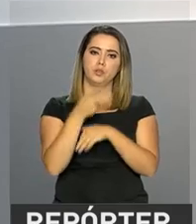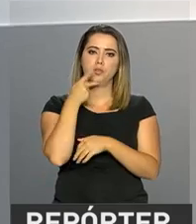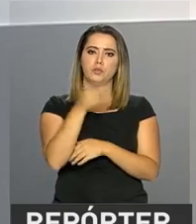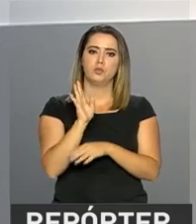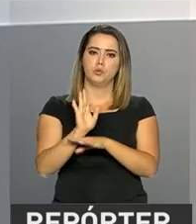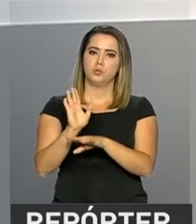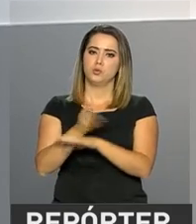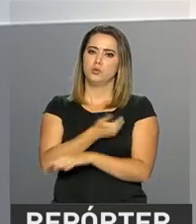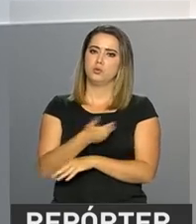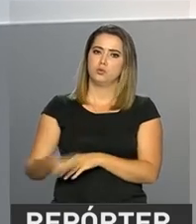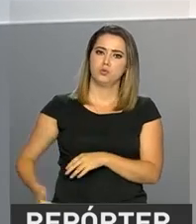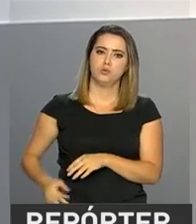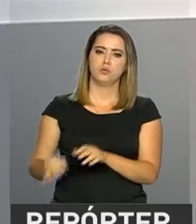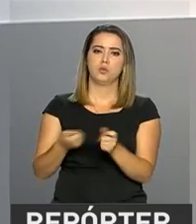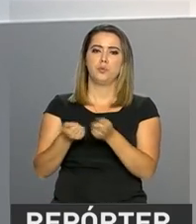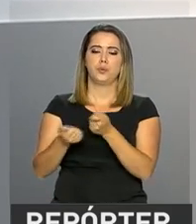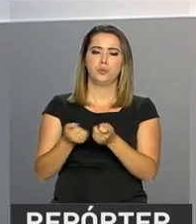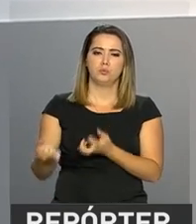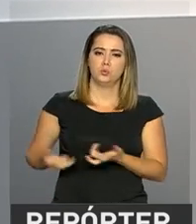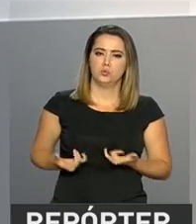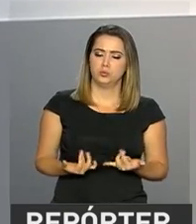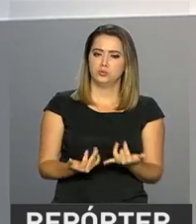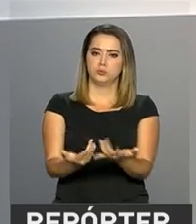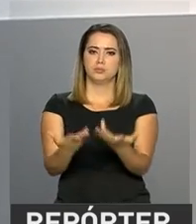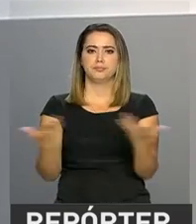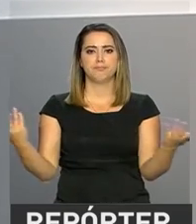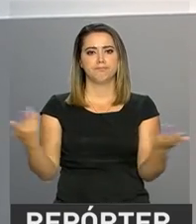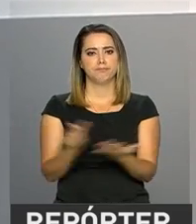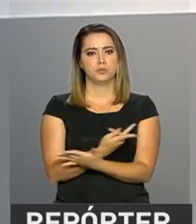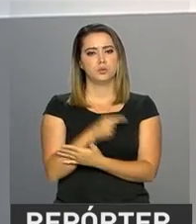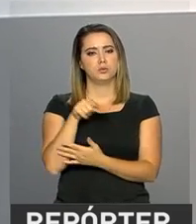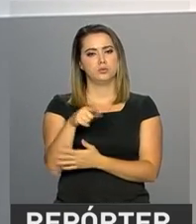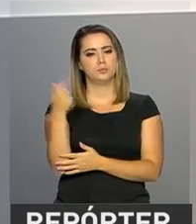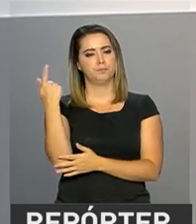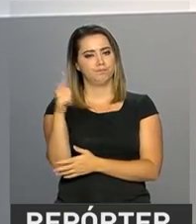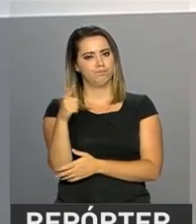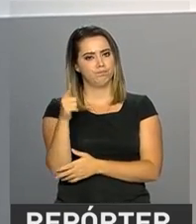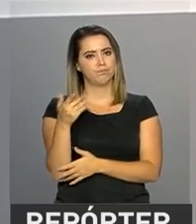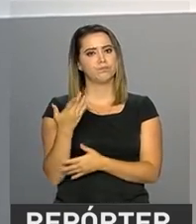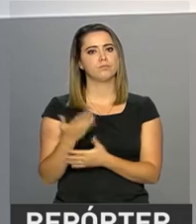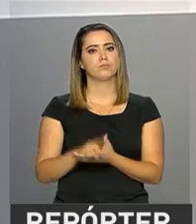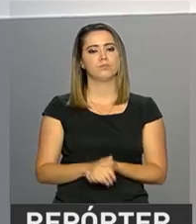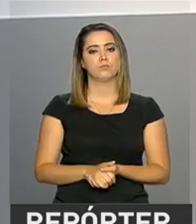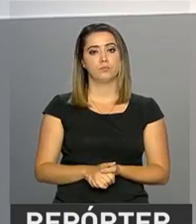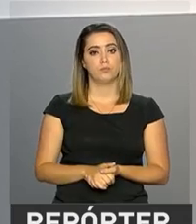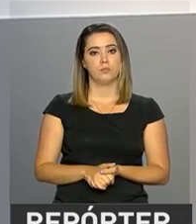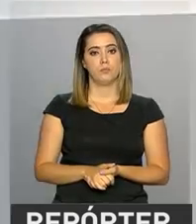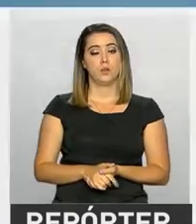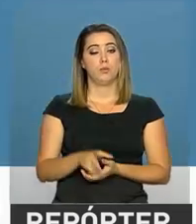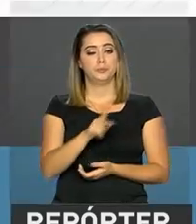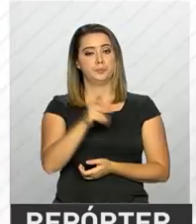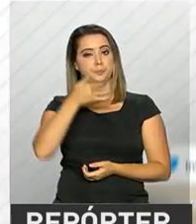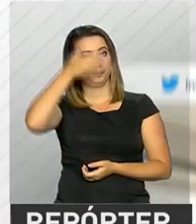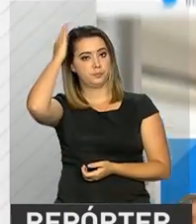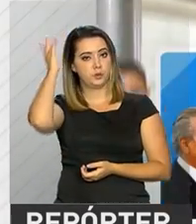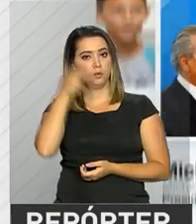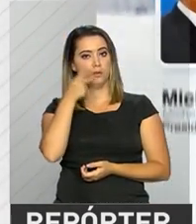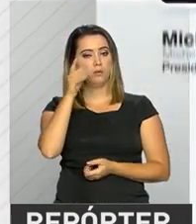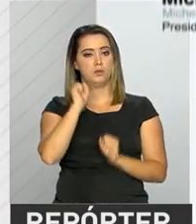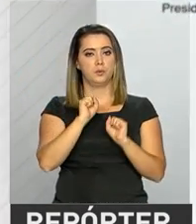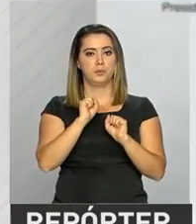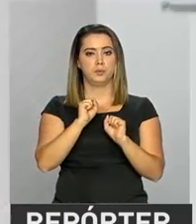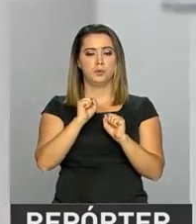o apoio do governo para controlar um incêndio que atinge o Parque Nacional da Chapada dos Veadeiros em Goiás. Temer afirmou que o